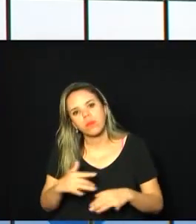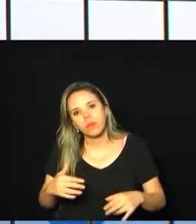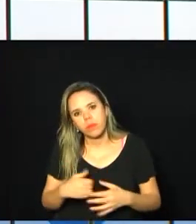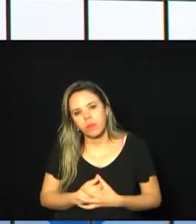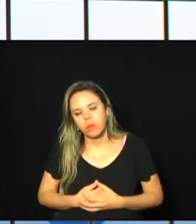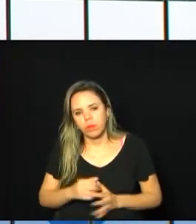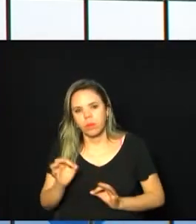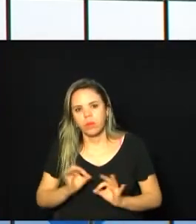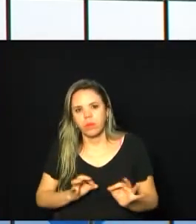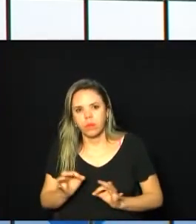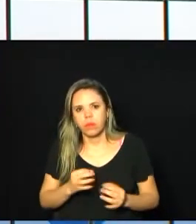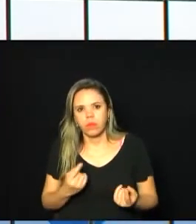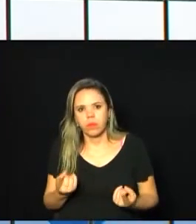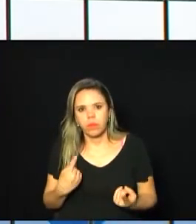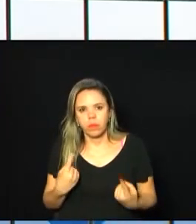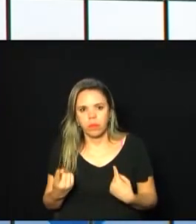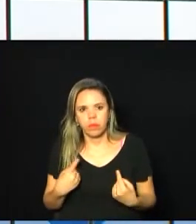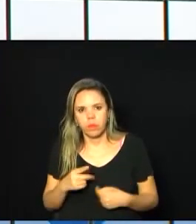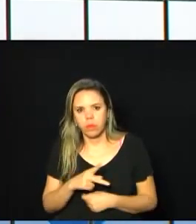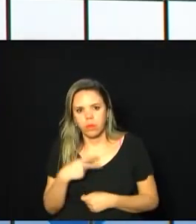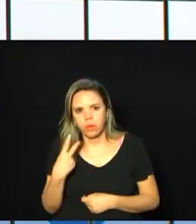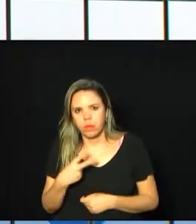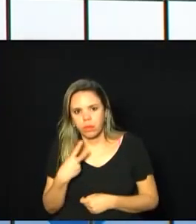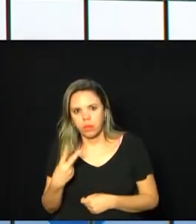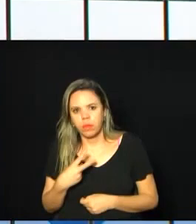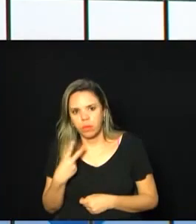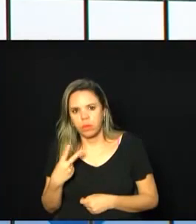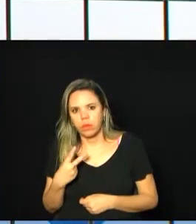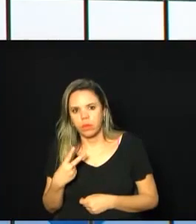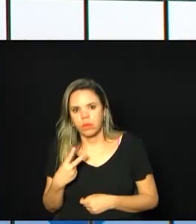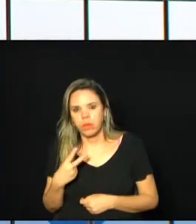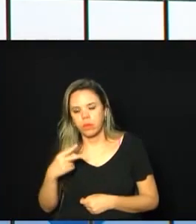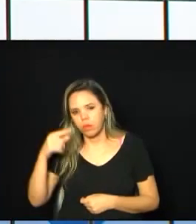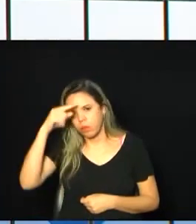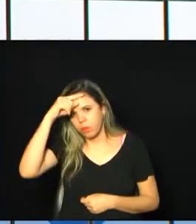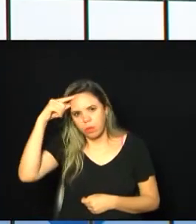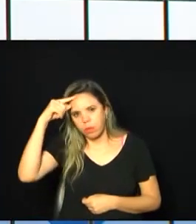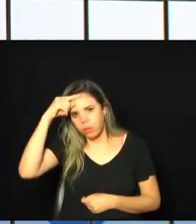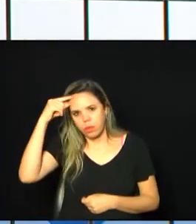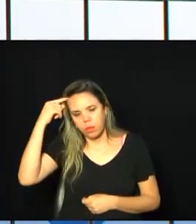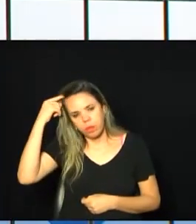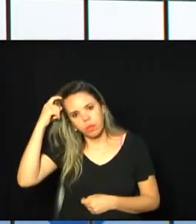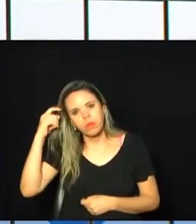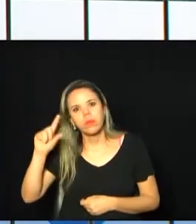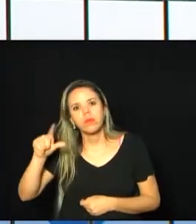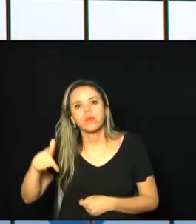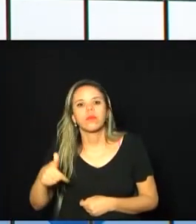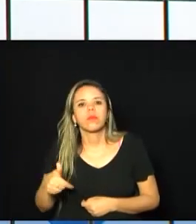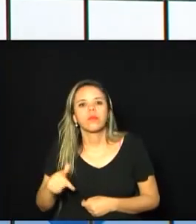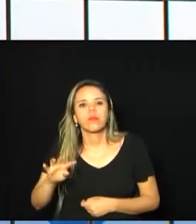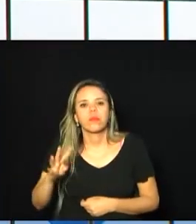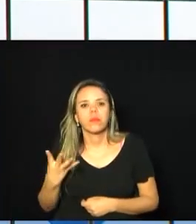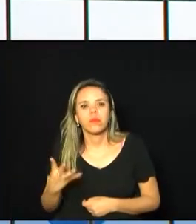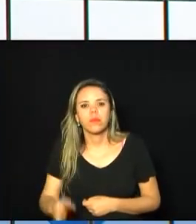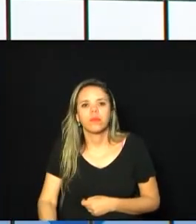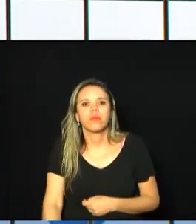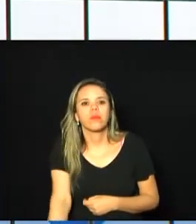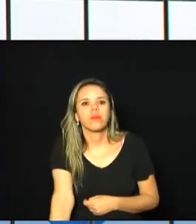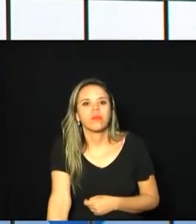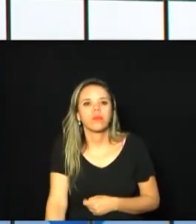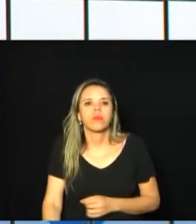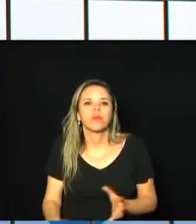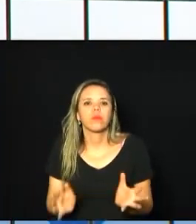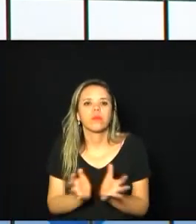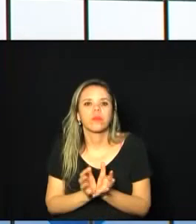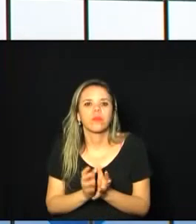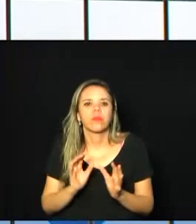Urbana e Planejamento Viário, presidida pelo vereador Otto Alejandro. Depois, às 4h, a